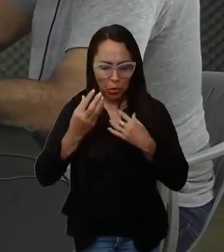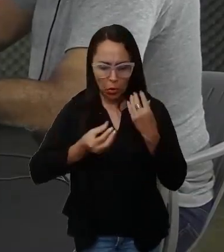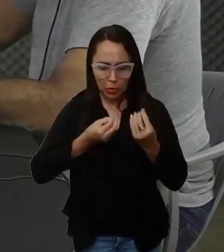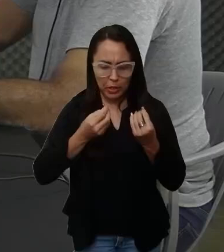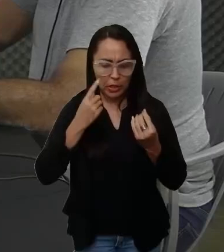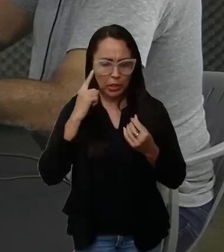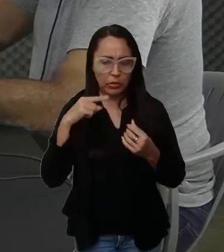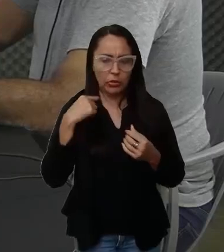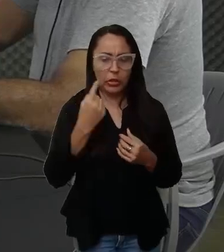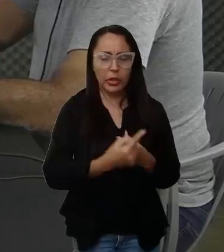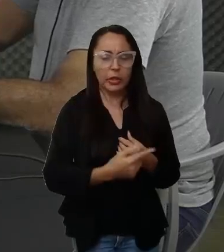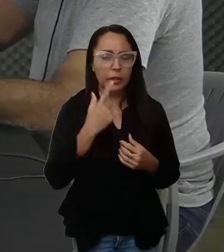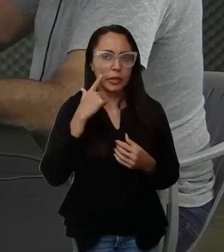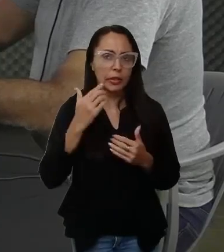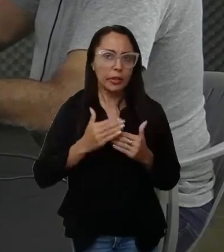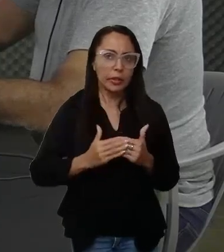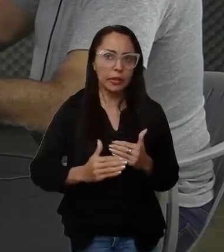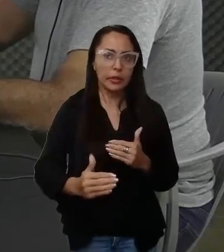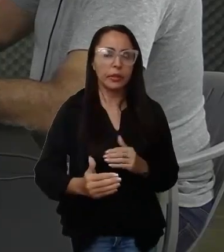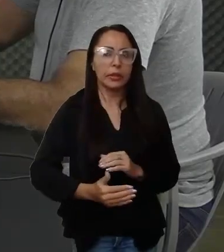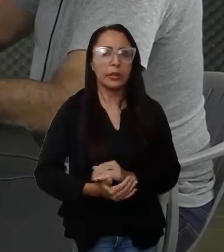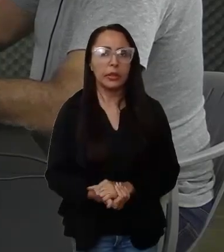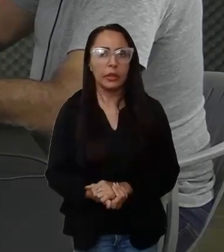né, diante de um